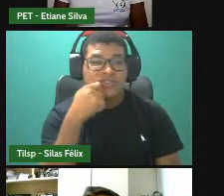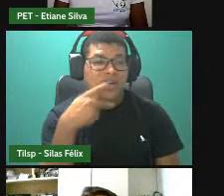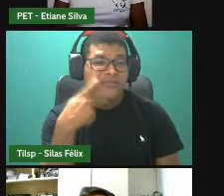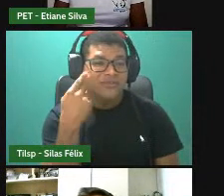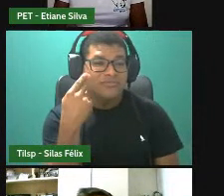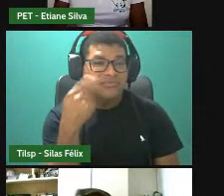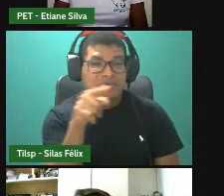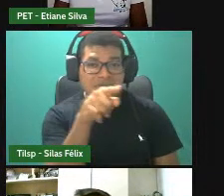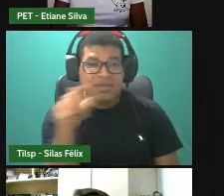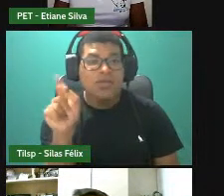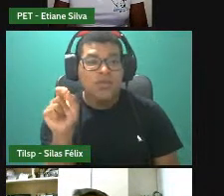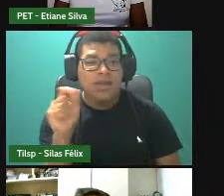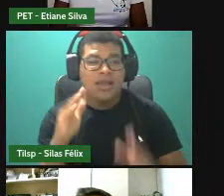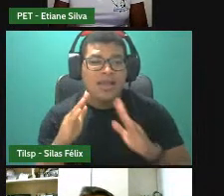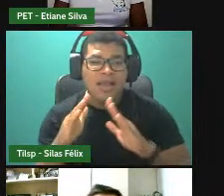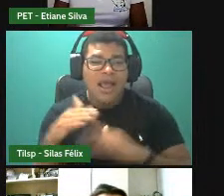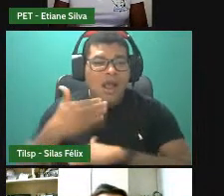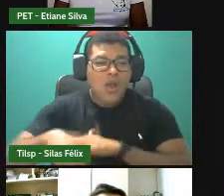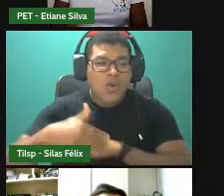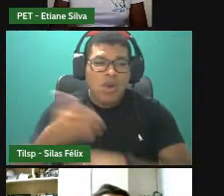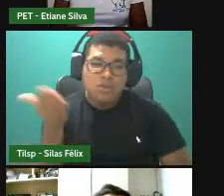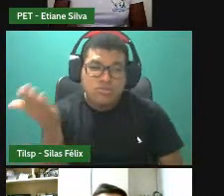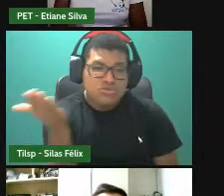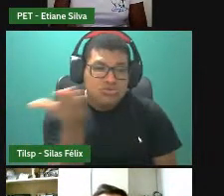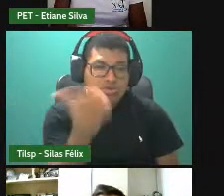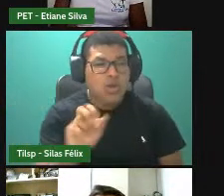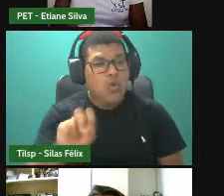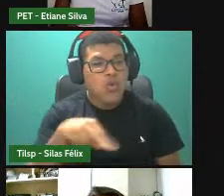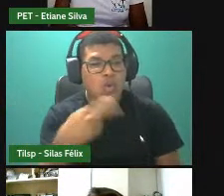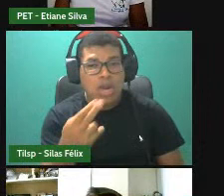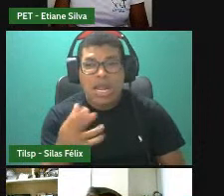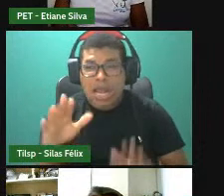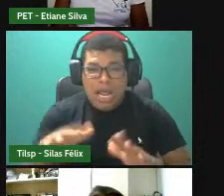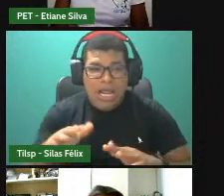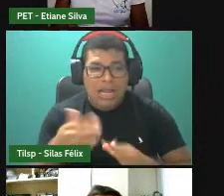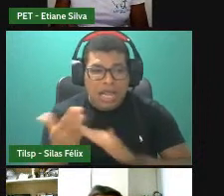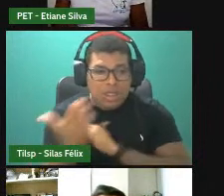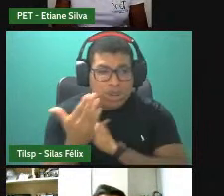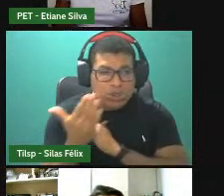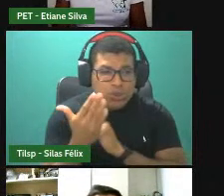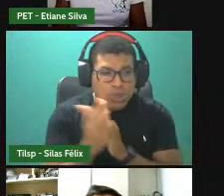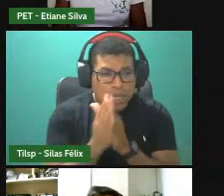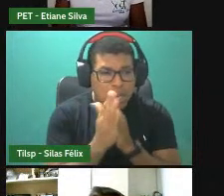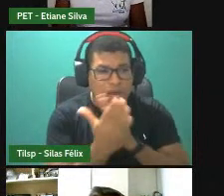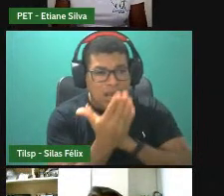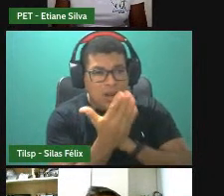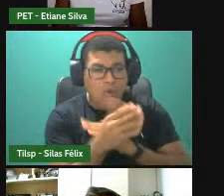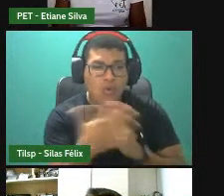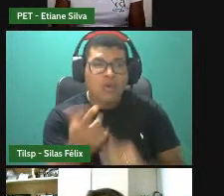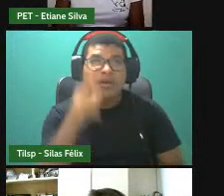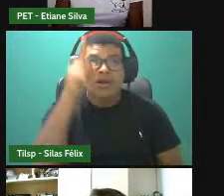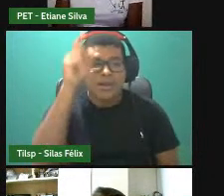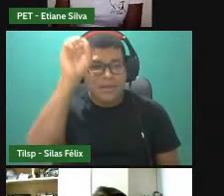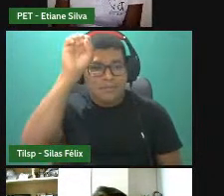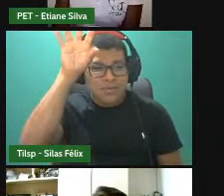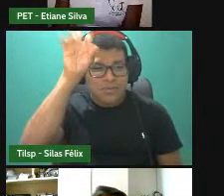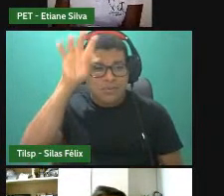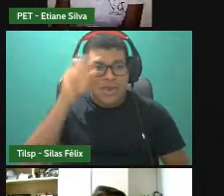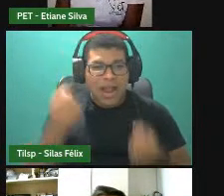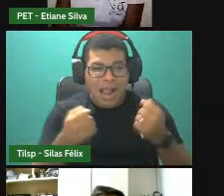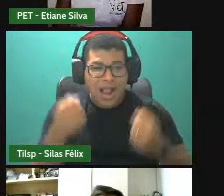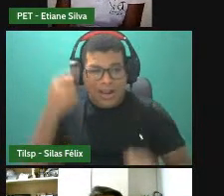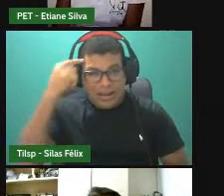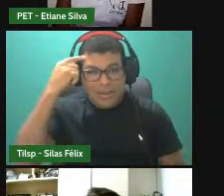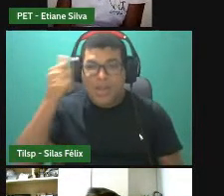de rua, ou às vezes solicitando alguma ajuda financeira, às vezes num semáforo ou qualquer outra coisa